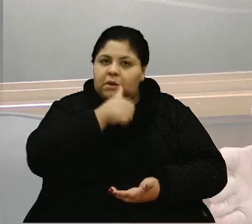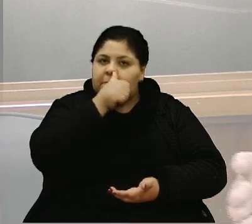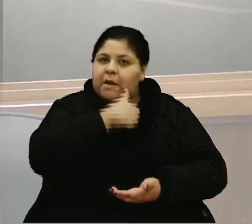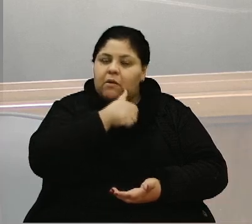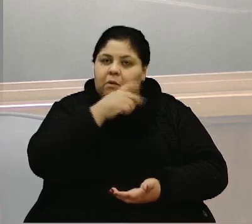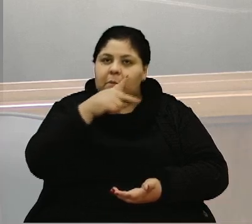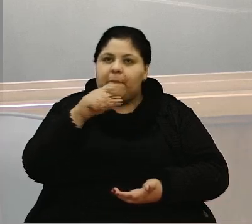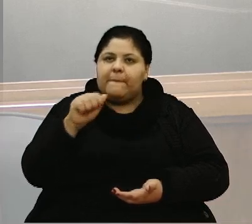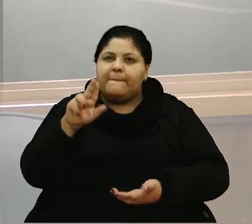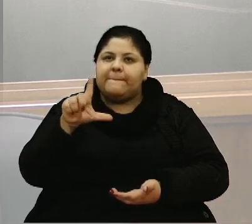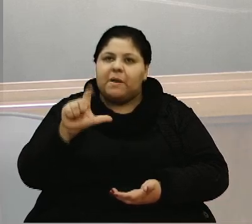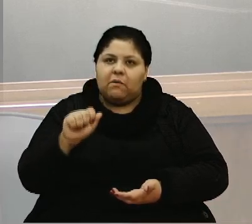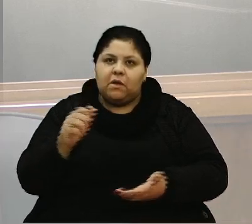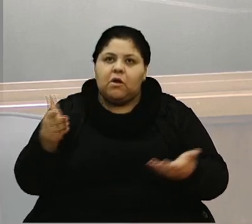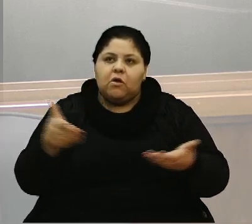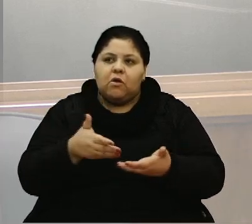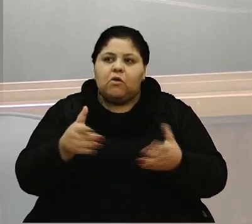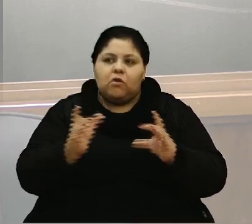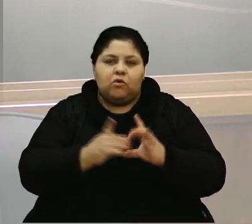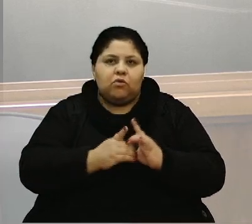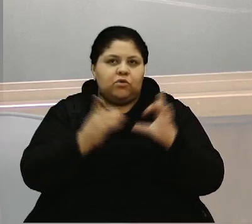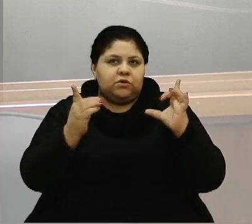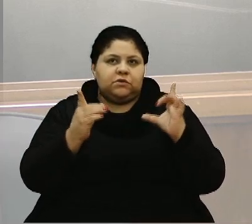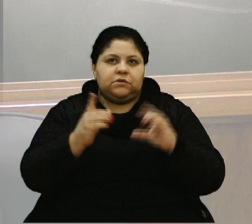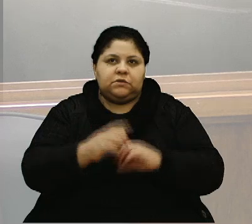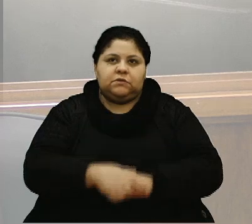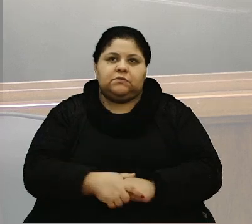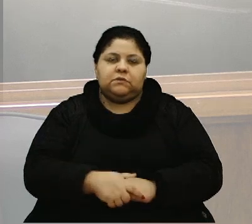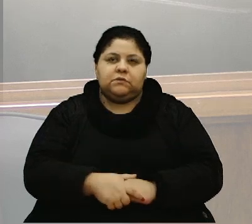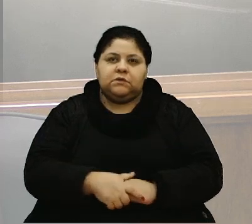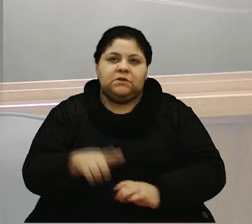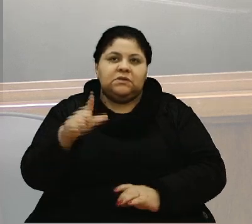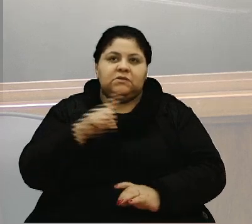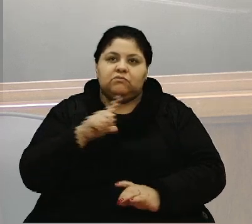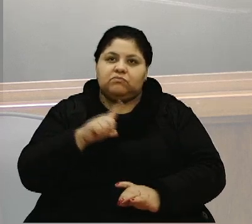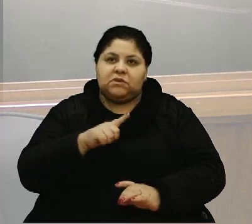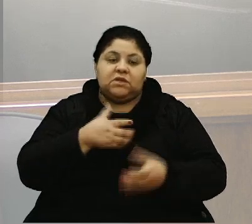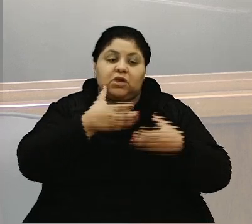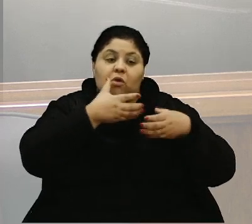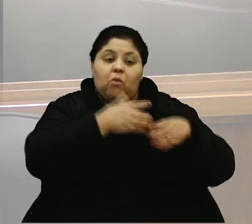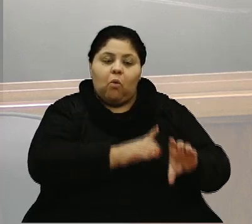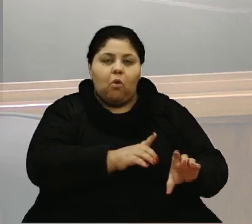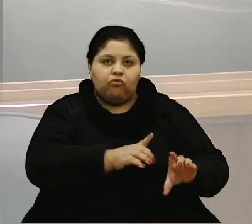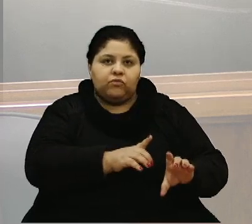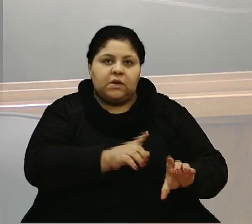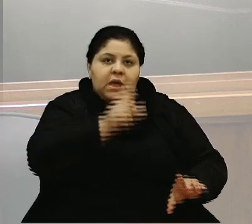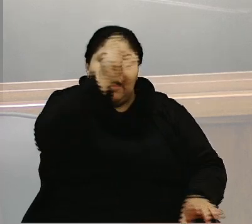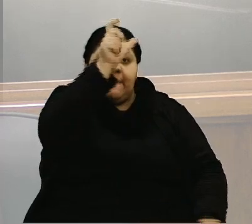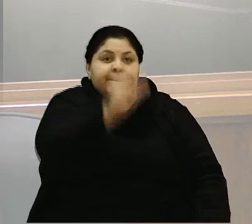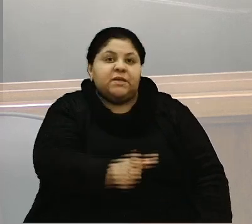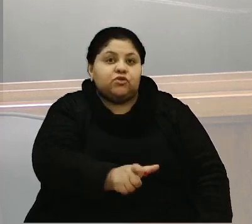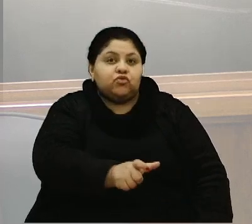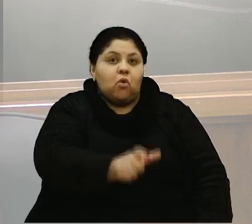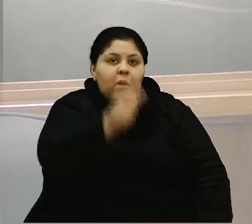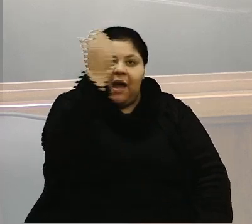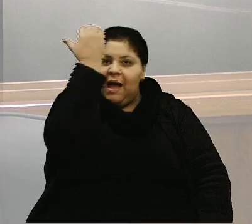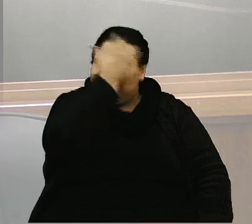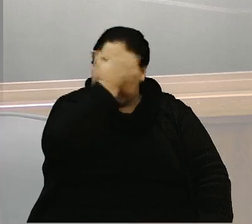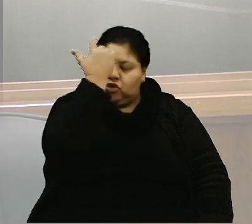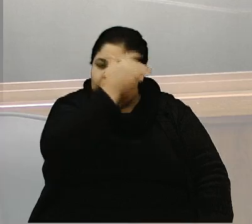numa democracia, não há nenhuma objeção à figura do prefeito, é uma